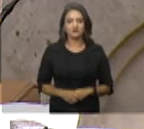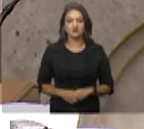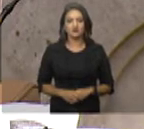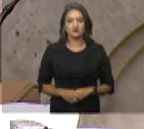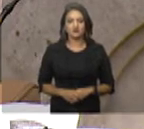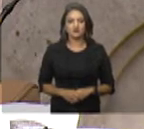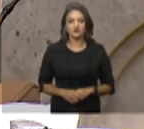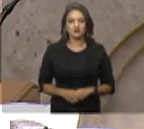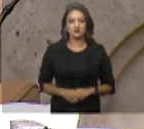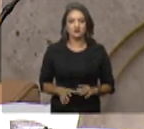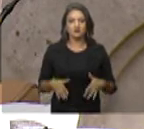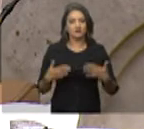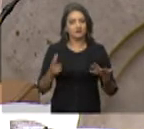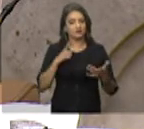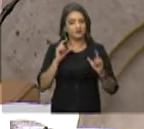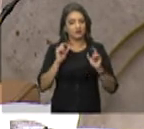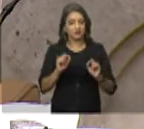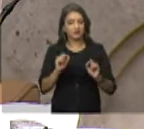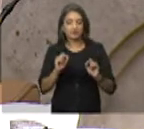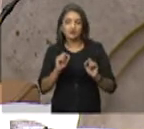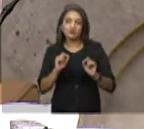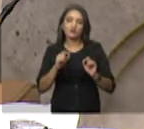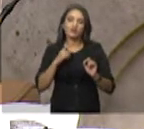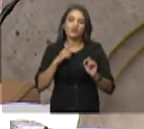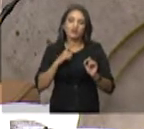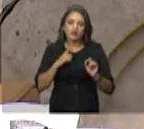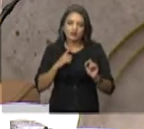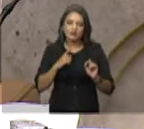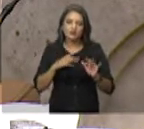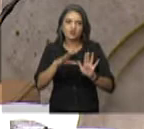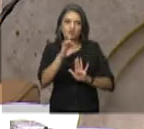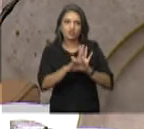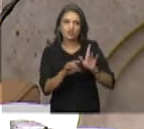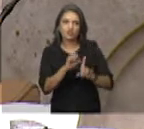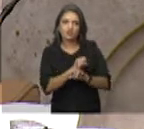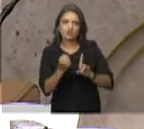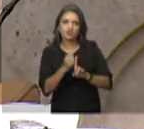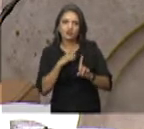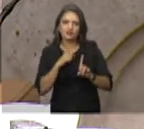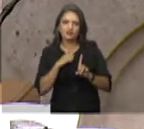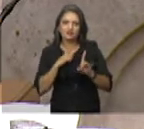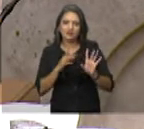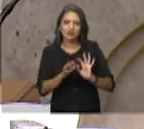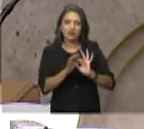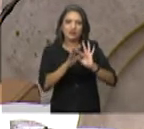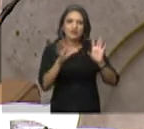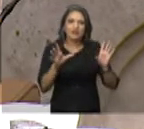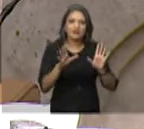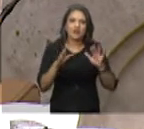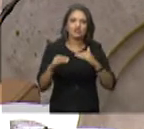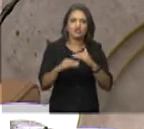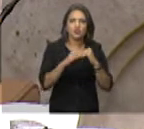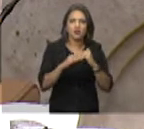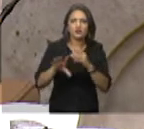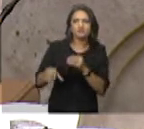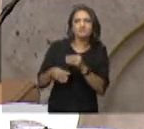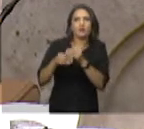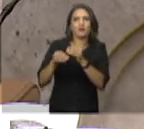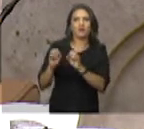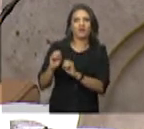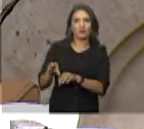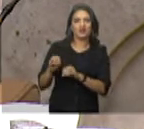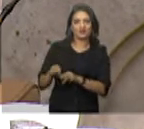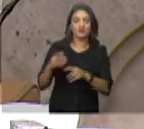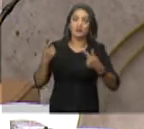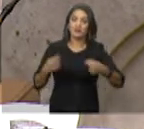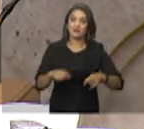estreita relação de complementariedade deste direito social com a liberdade e a igualdade que devem ser